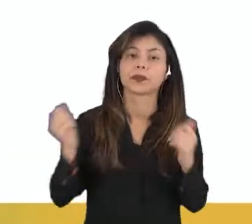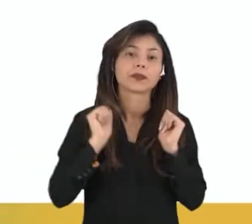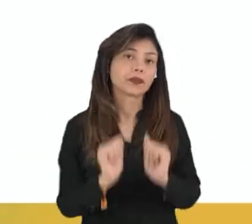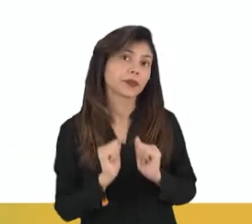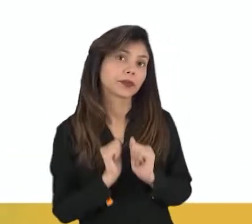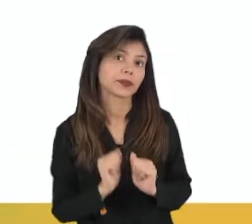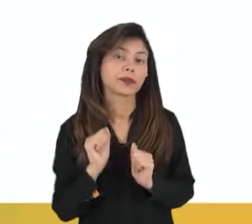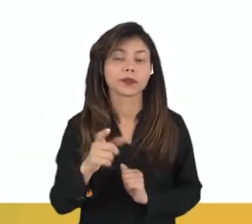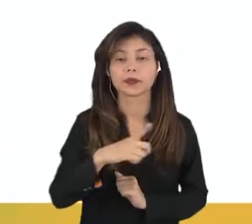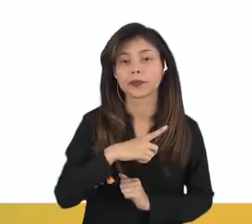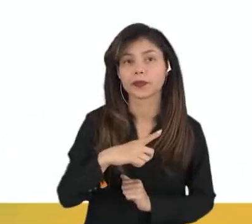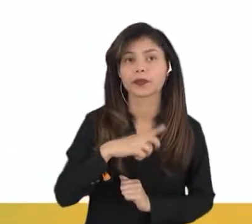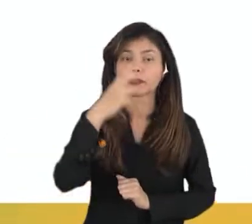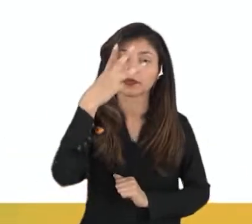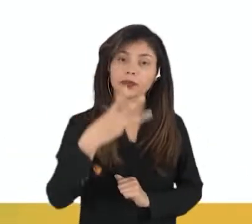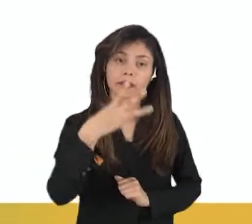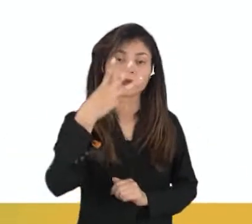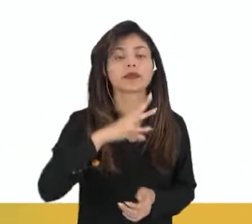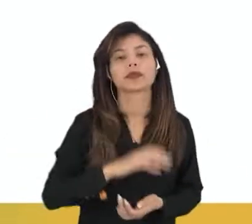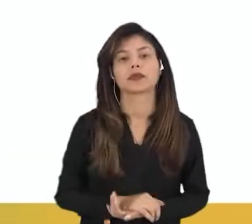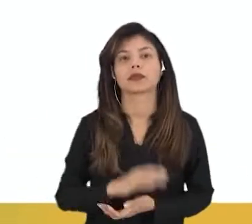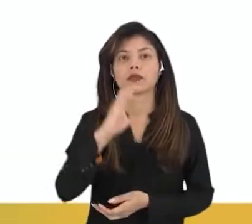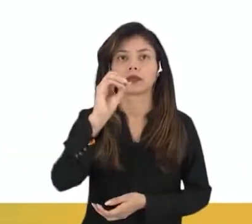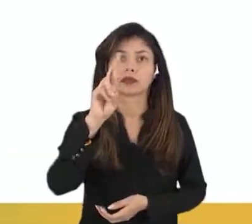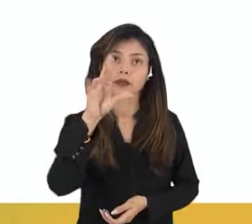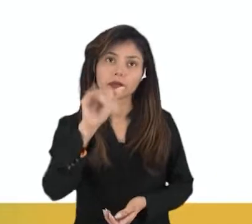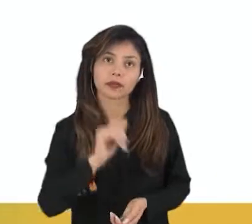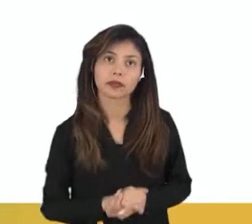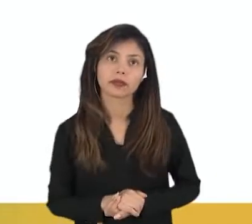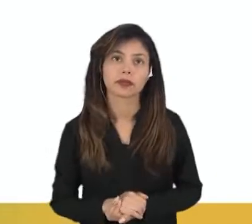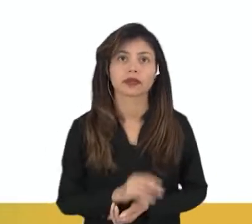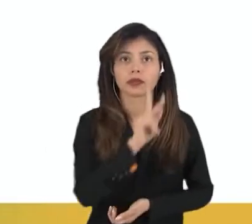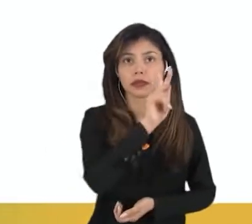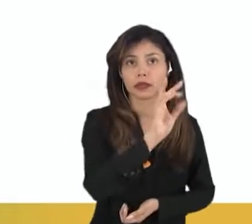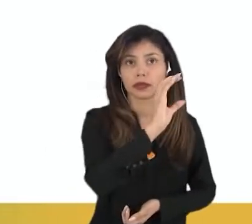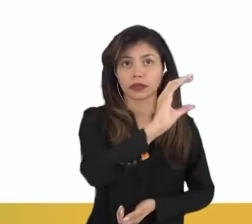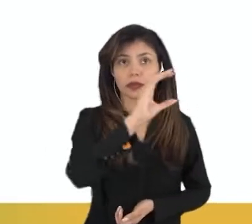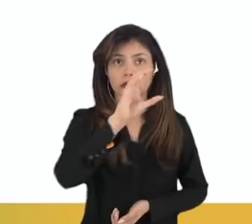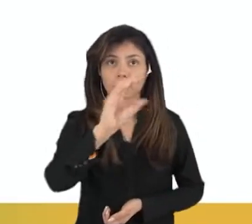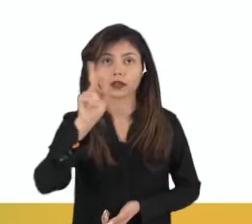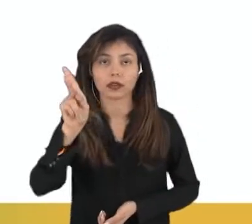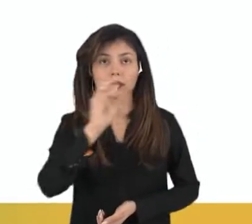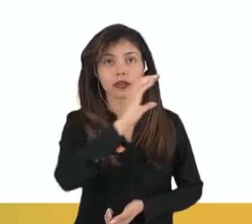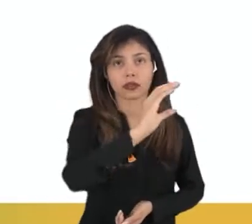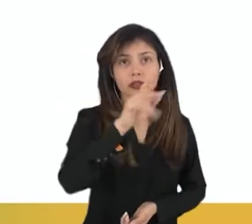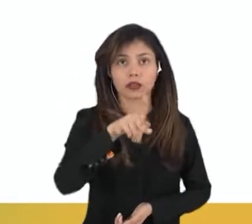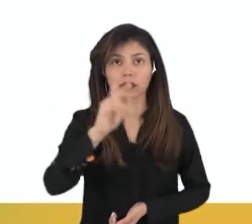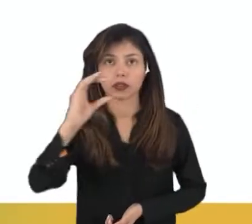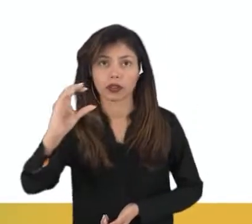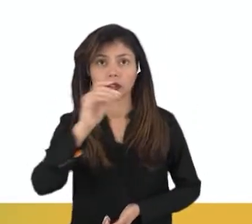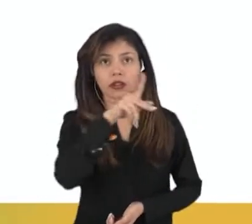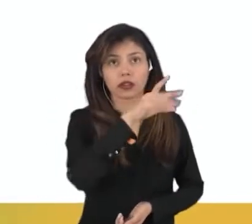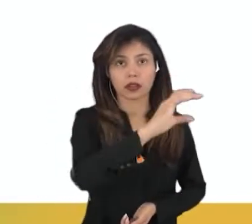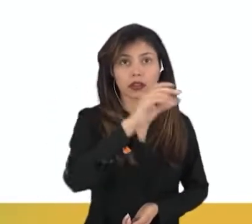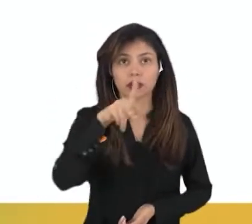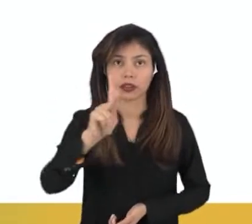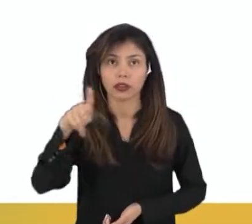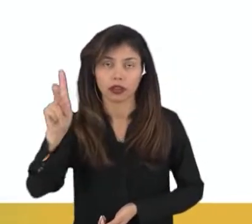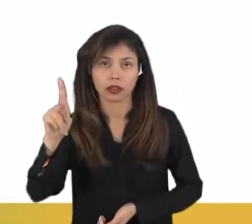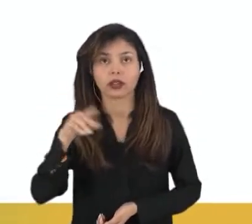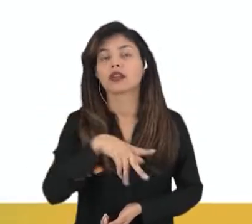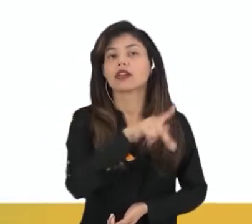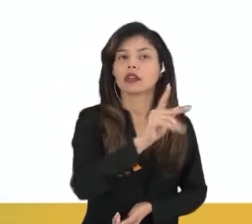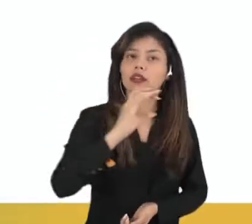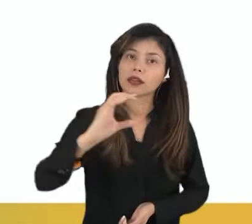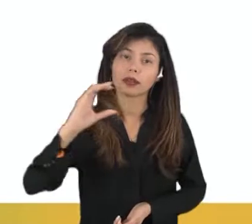podemos ter 3 coroas, 2 coroas e uma cara, coroa, cara, coroa, coroa, cara, cara, cara,